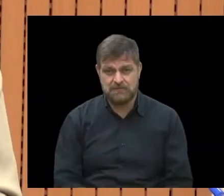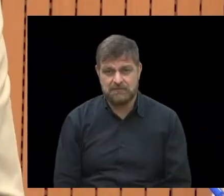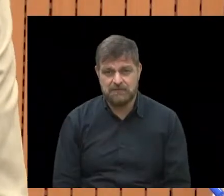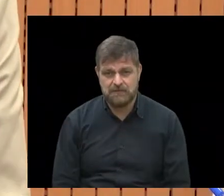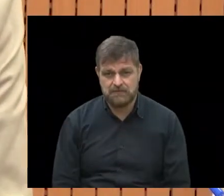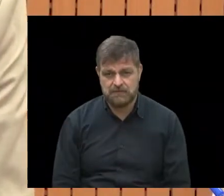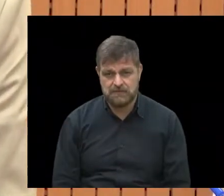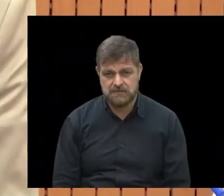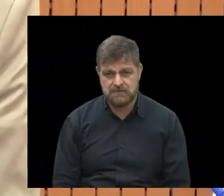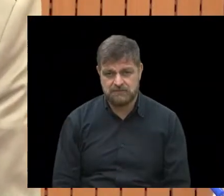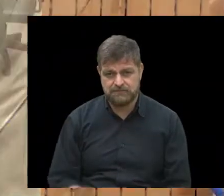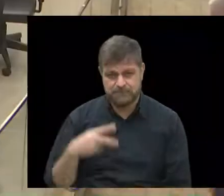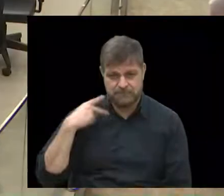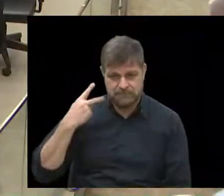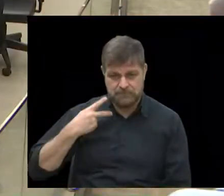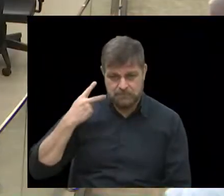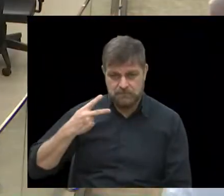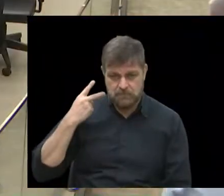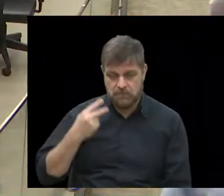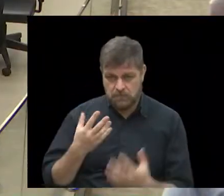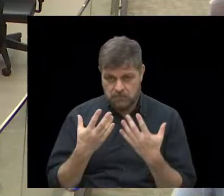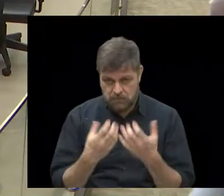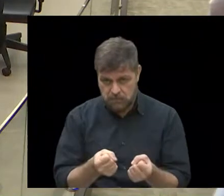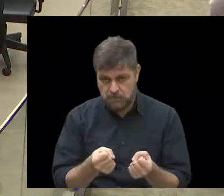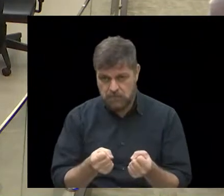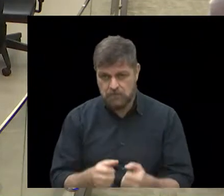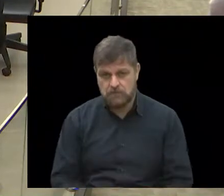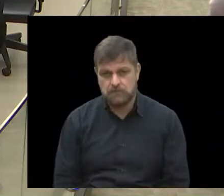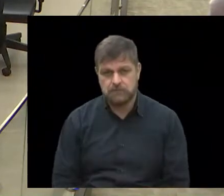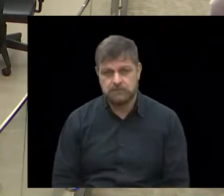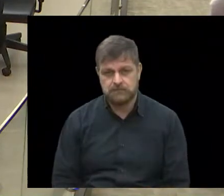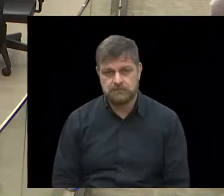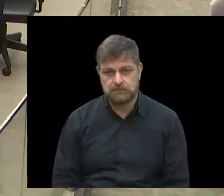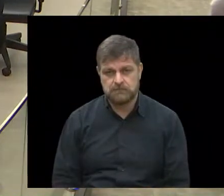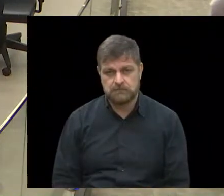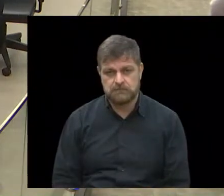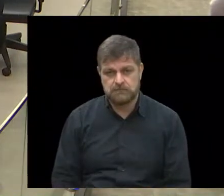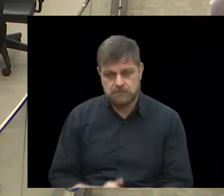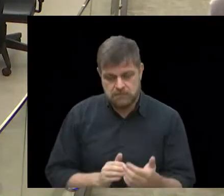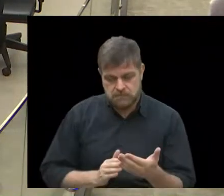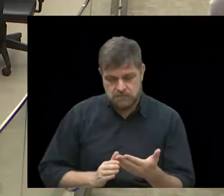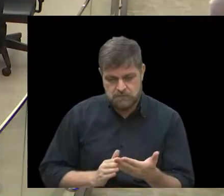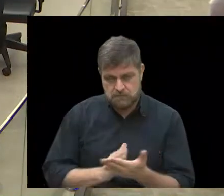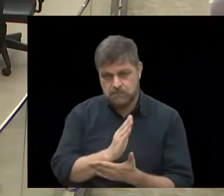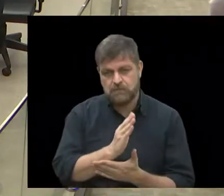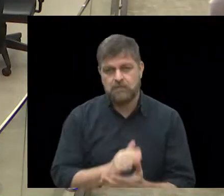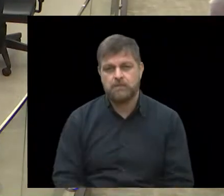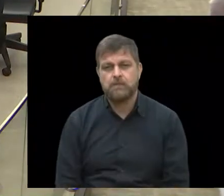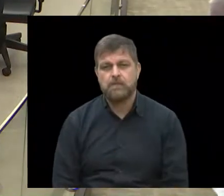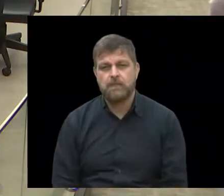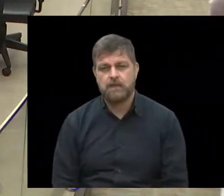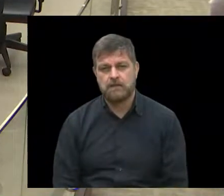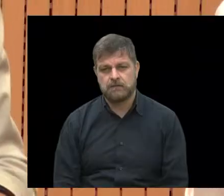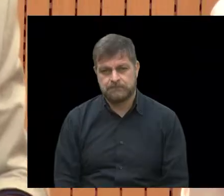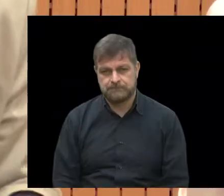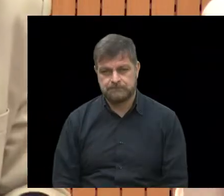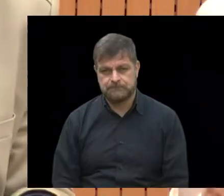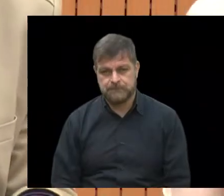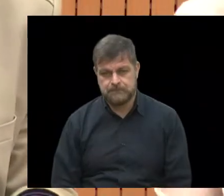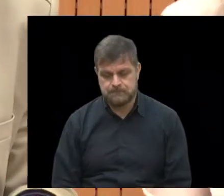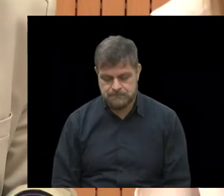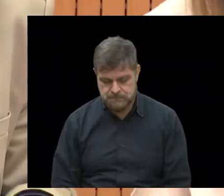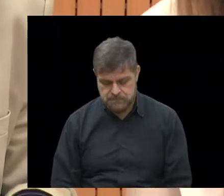discussão. Vereadores favoráveis permaneçam como estão. Aprovado.